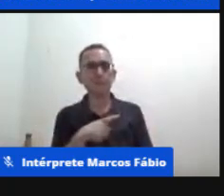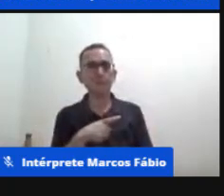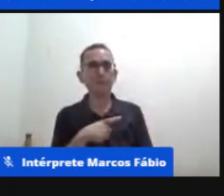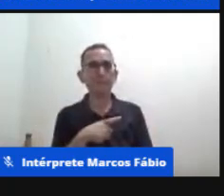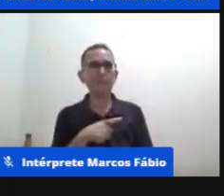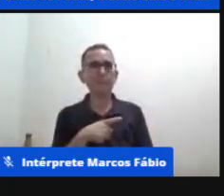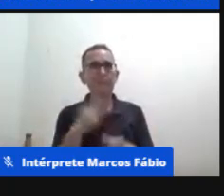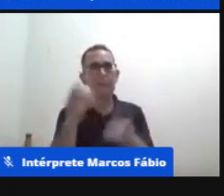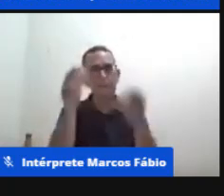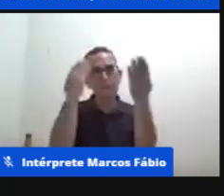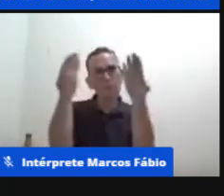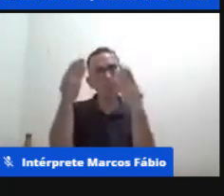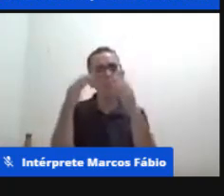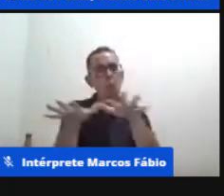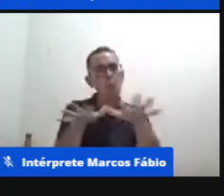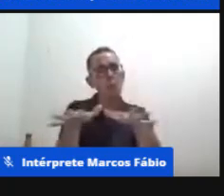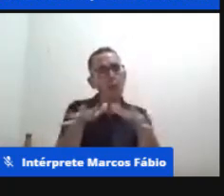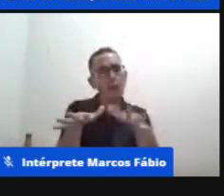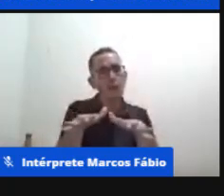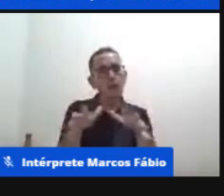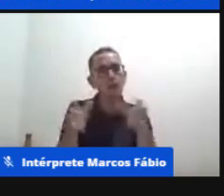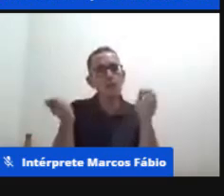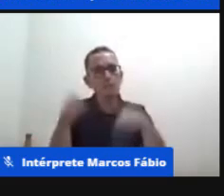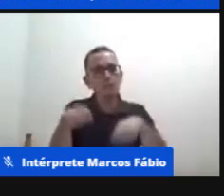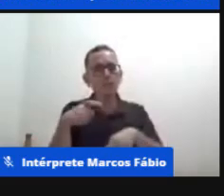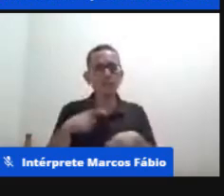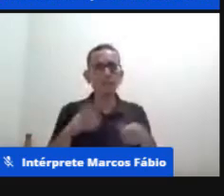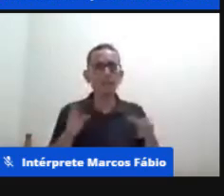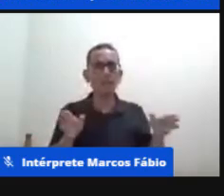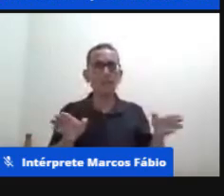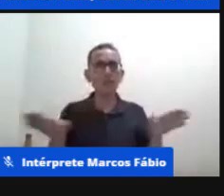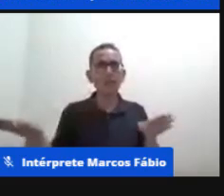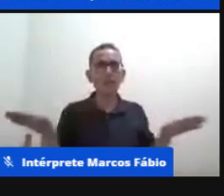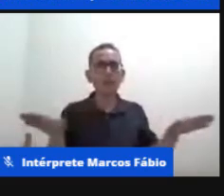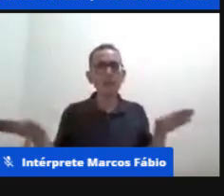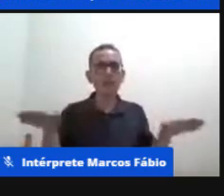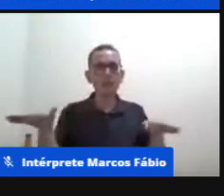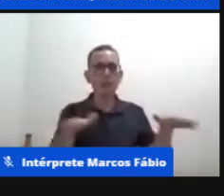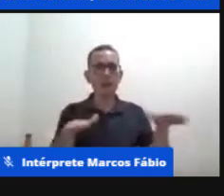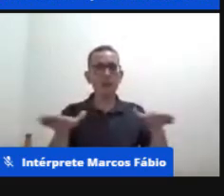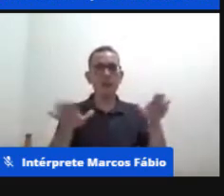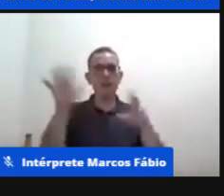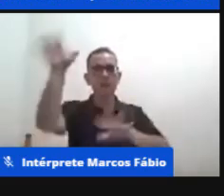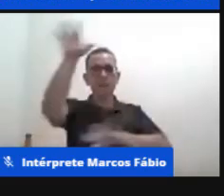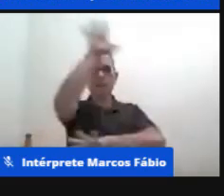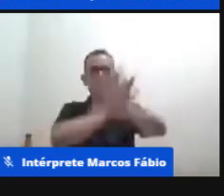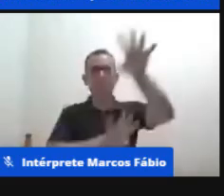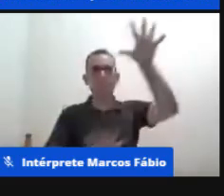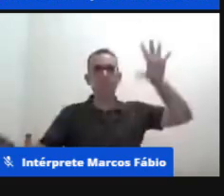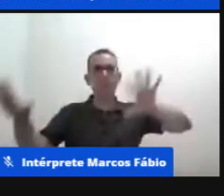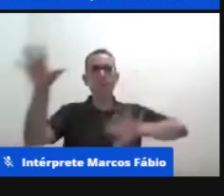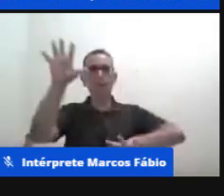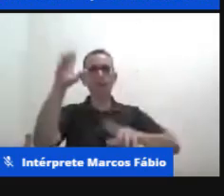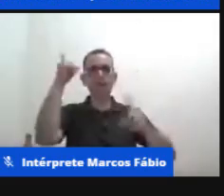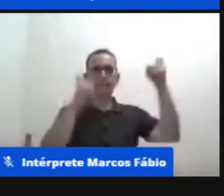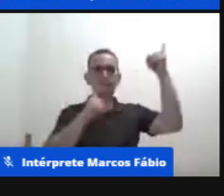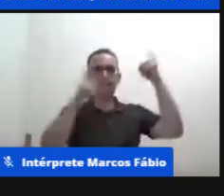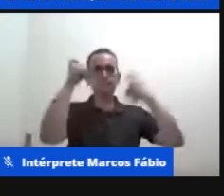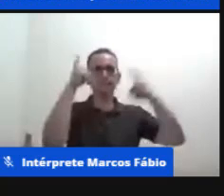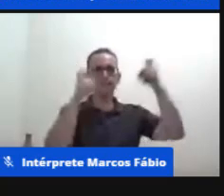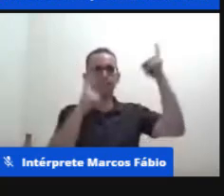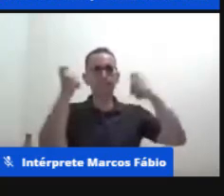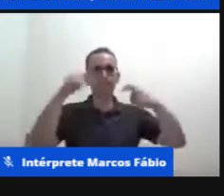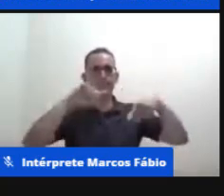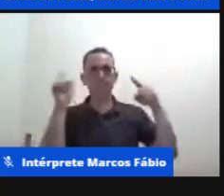psicomotricidade, onde vai se trabalhar lateralidade, equilíbrio, orientação espacial, a coordenação motora grossa, fina, que